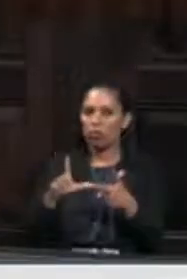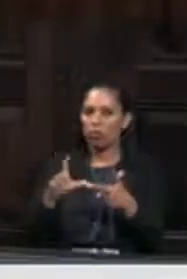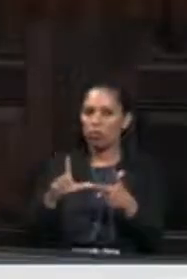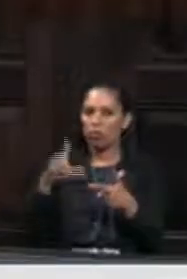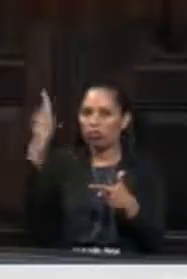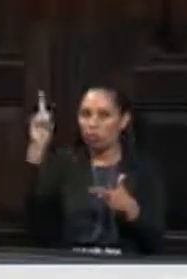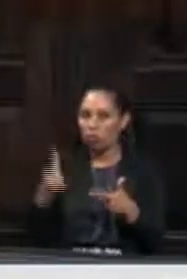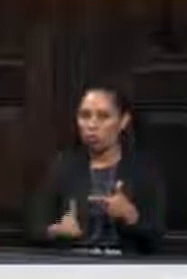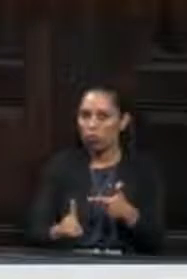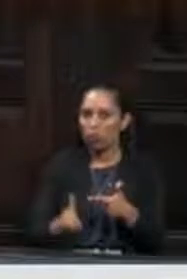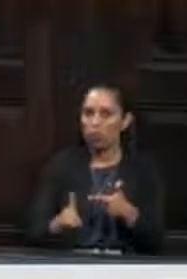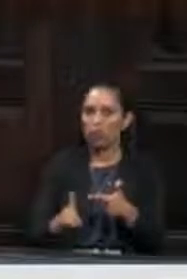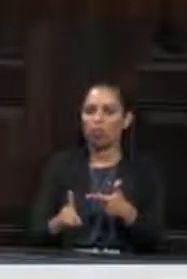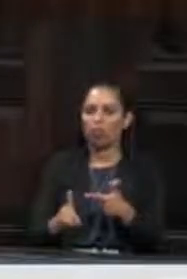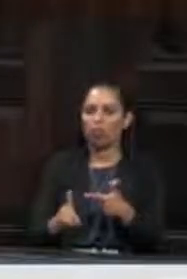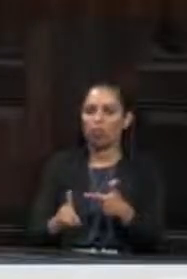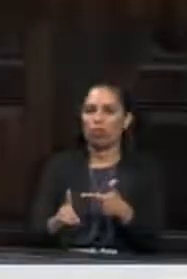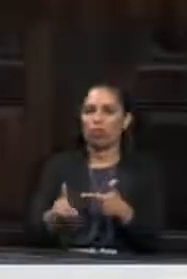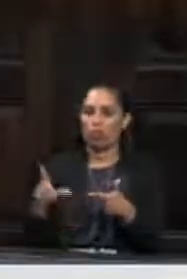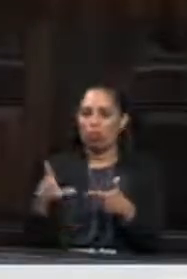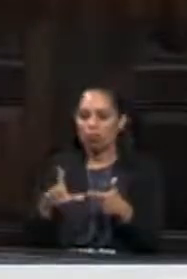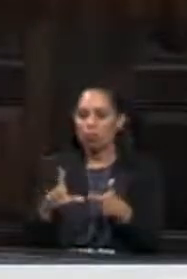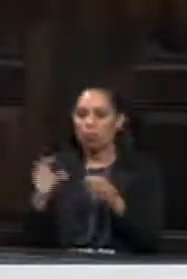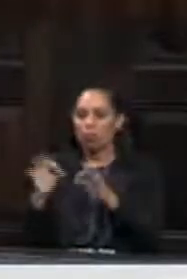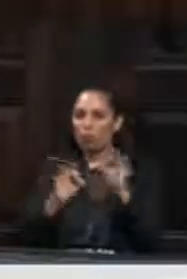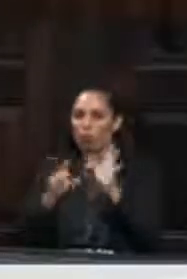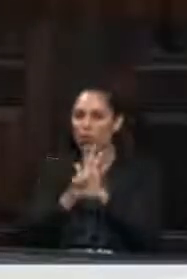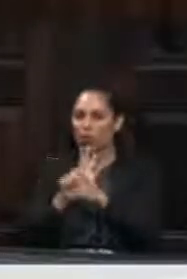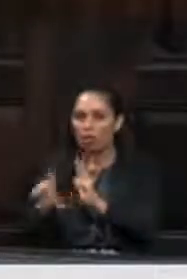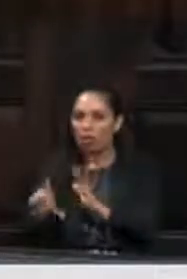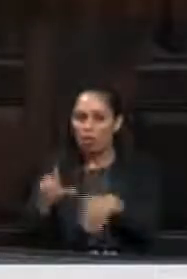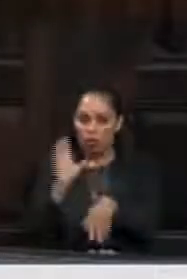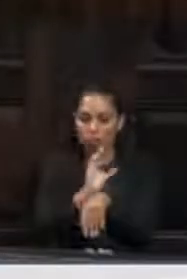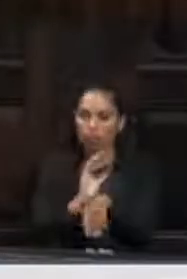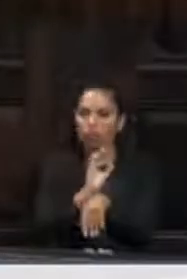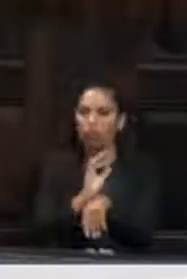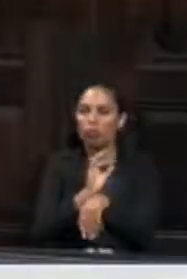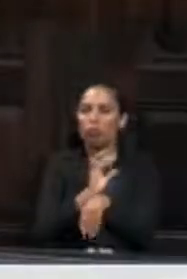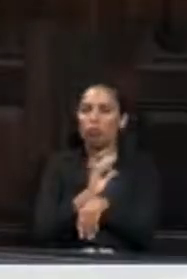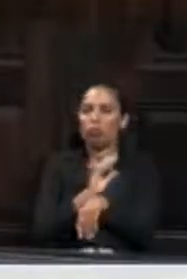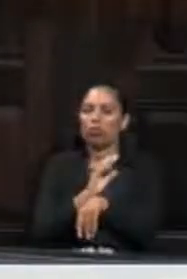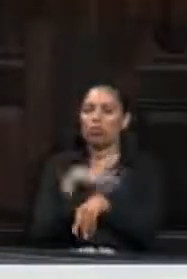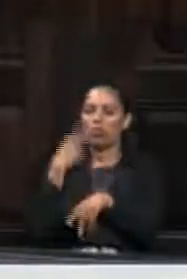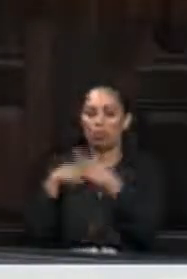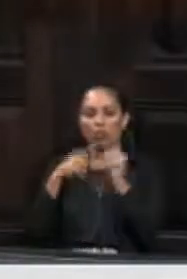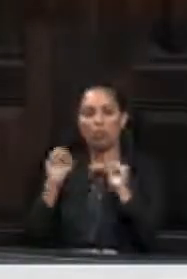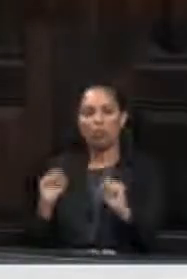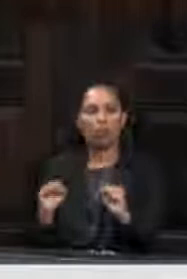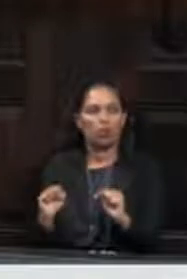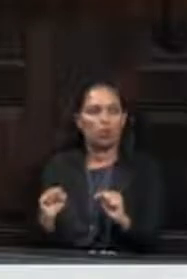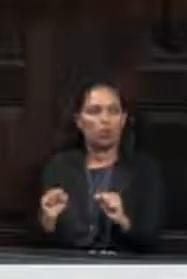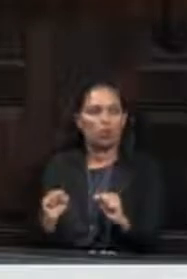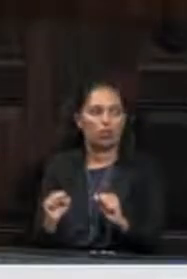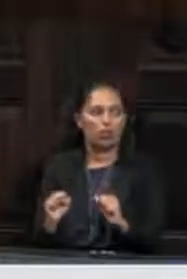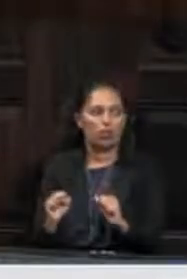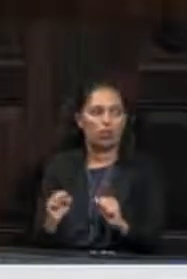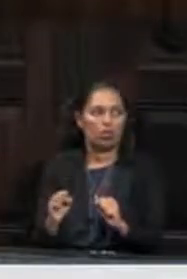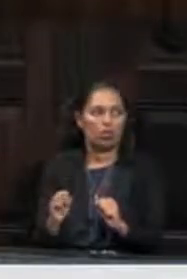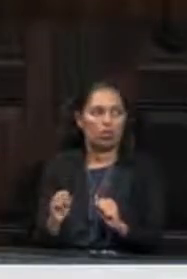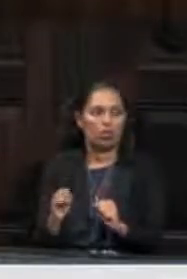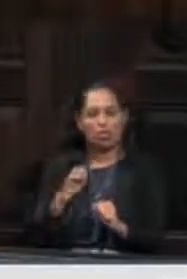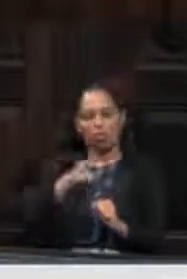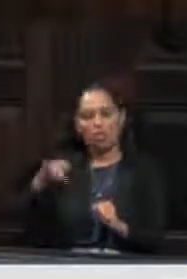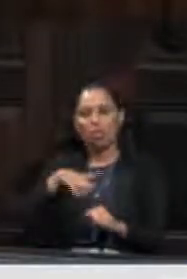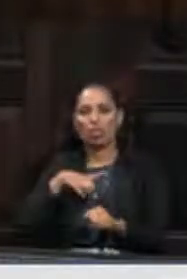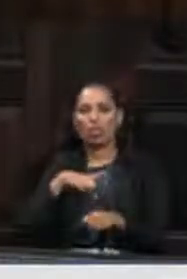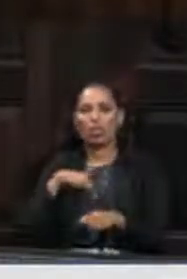a própria Constituição exigiu como medidas para torná-la efetiva. Ou seja, sem ordem